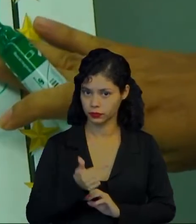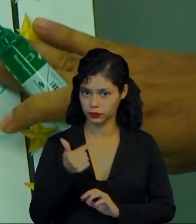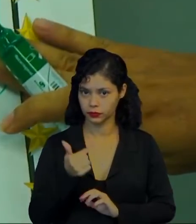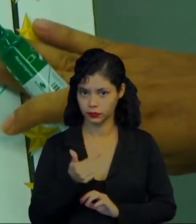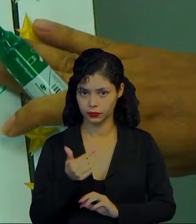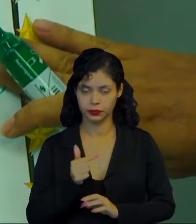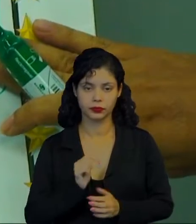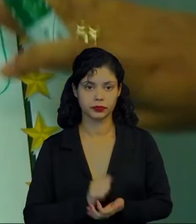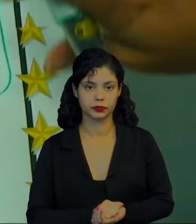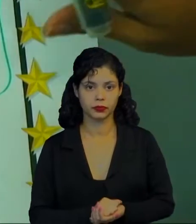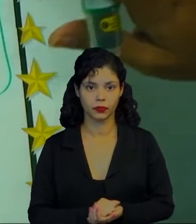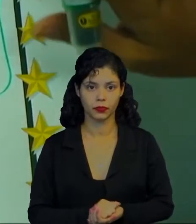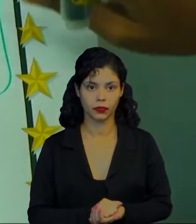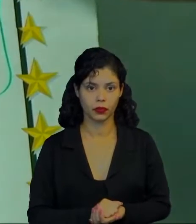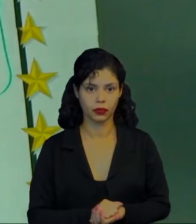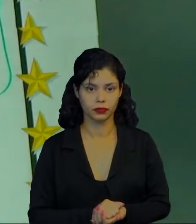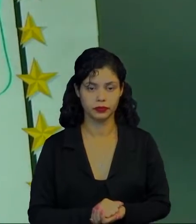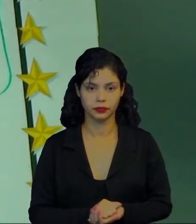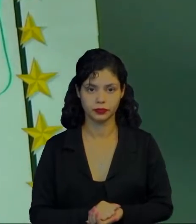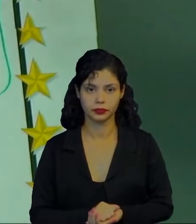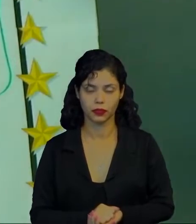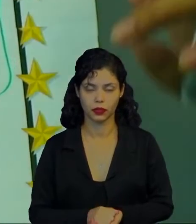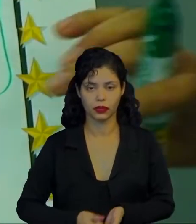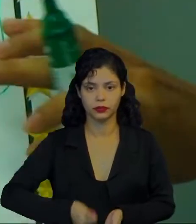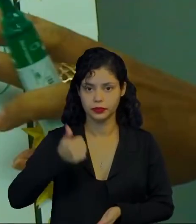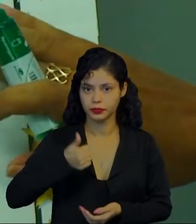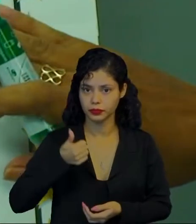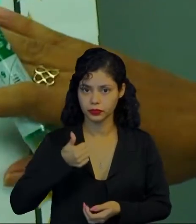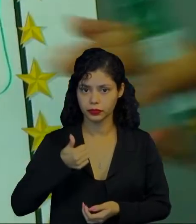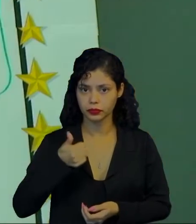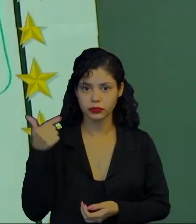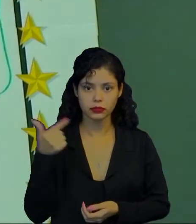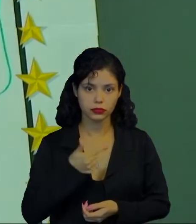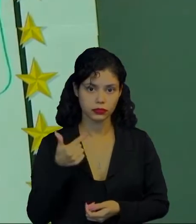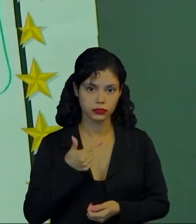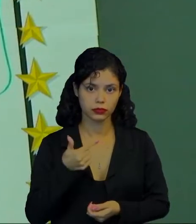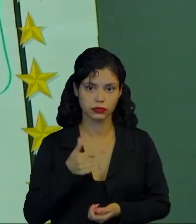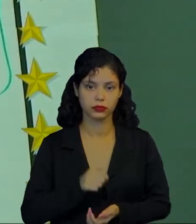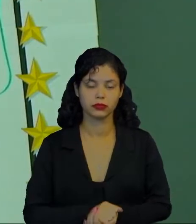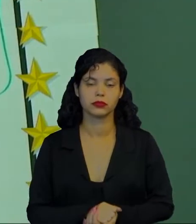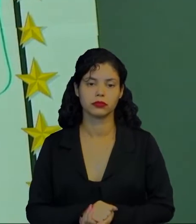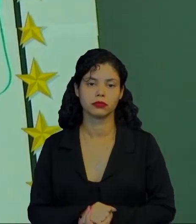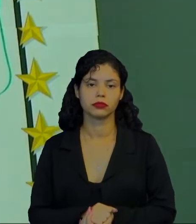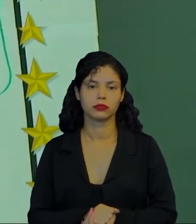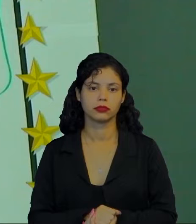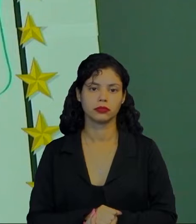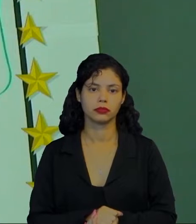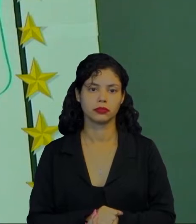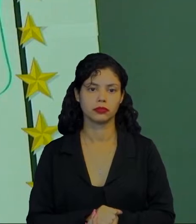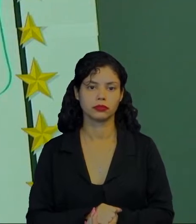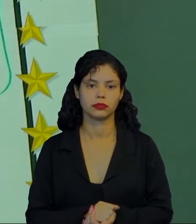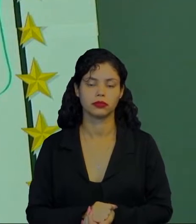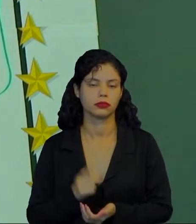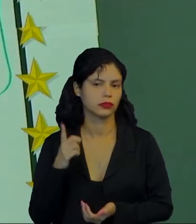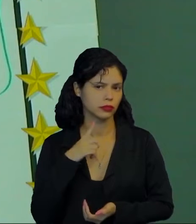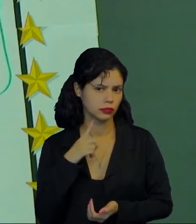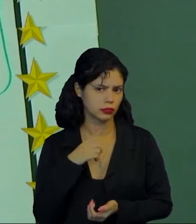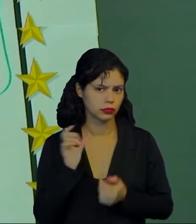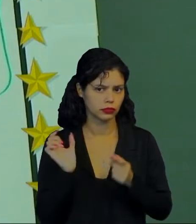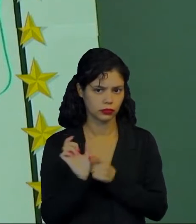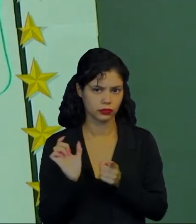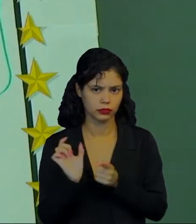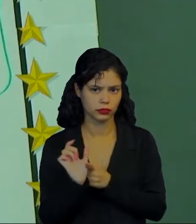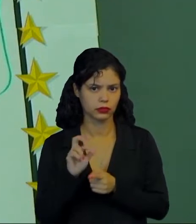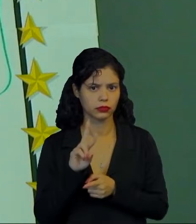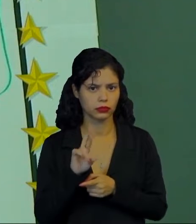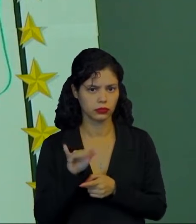segunda estrofe. Nós vimos a primeira, agora a segunda. E aqui, tem palavra que rima?